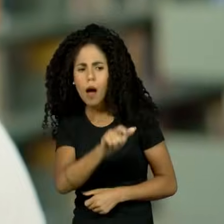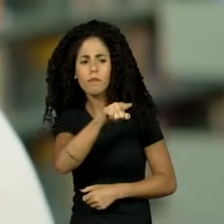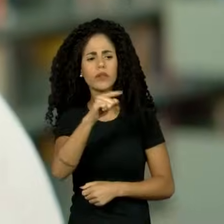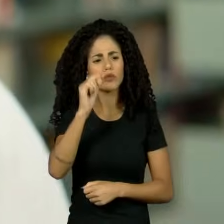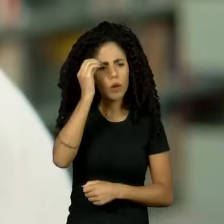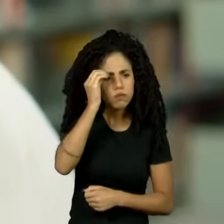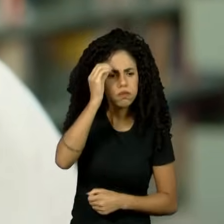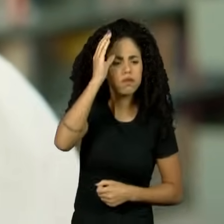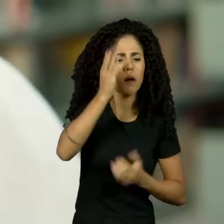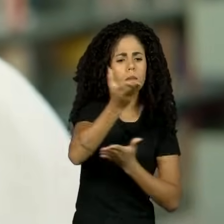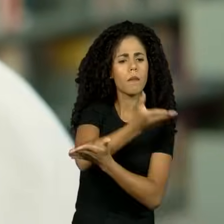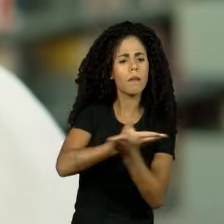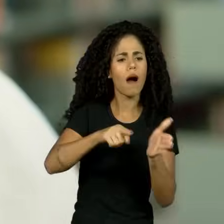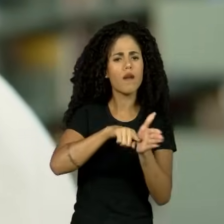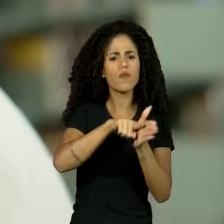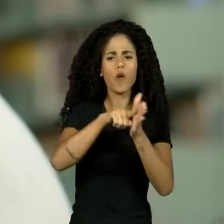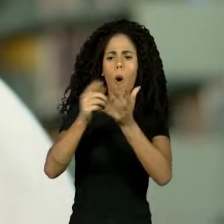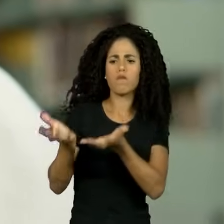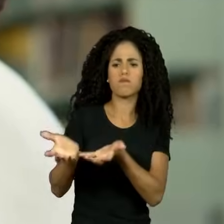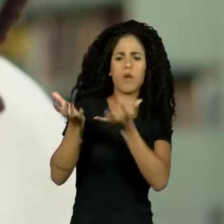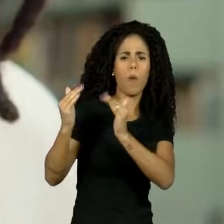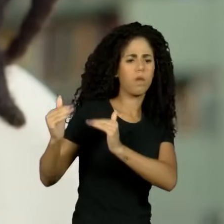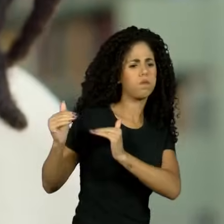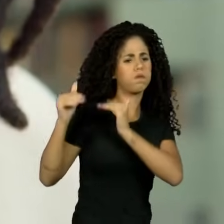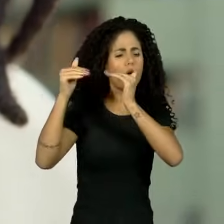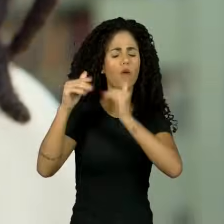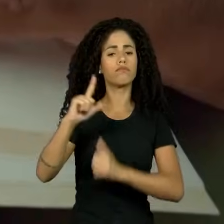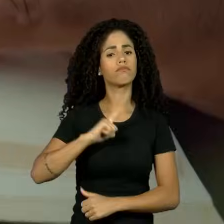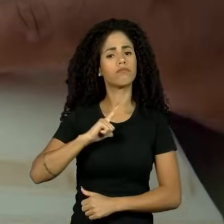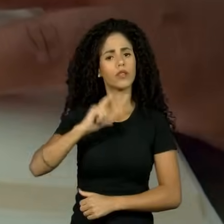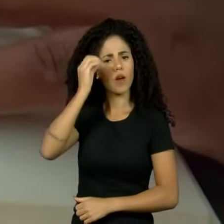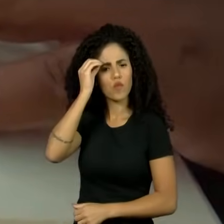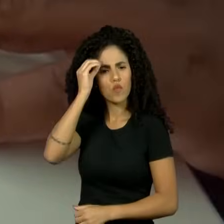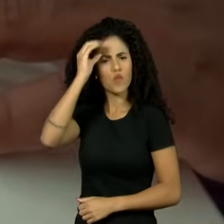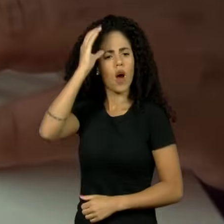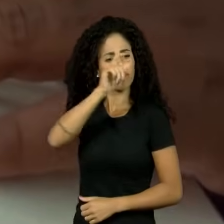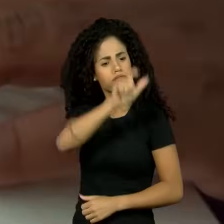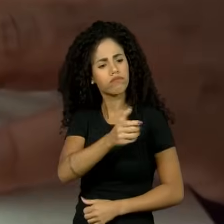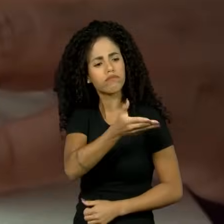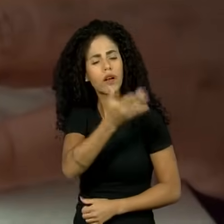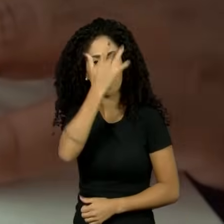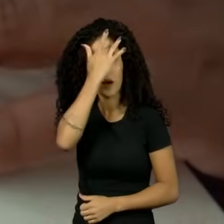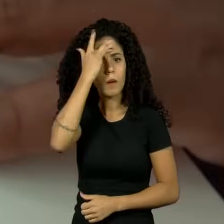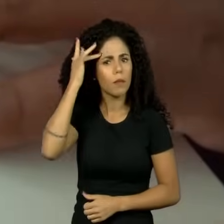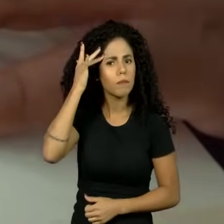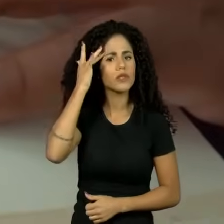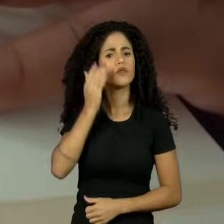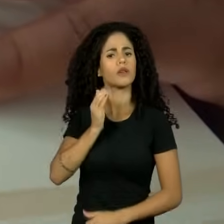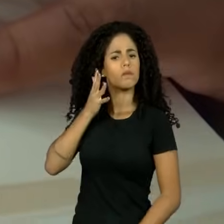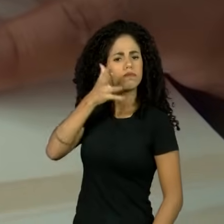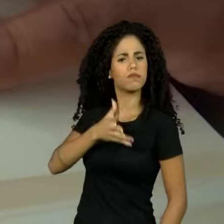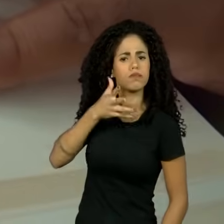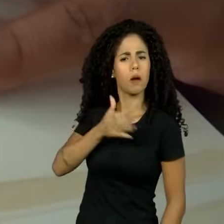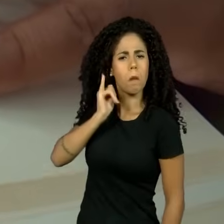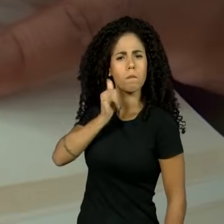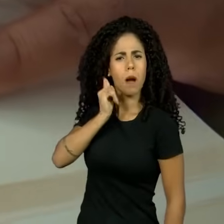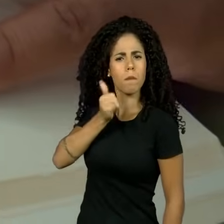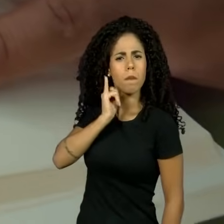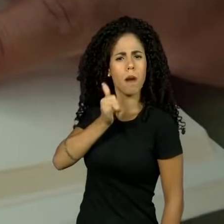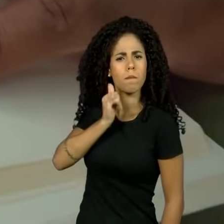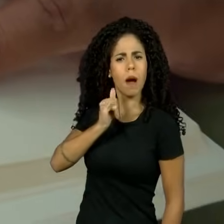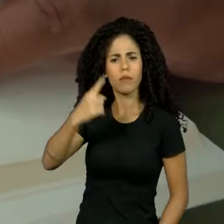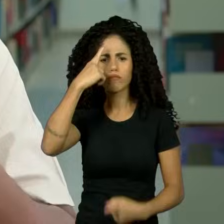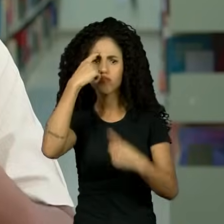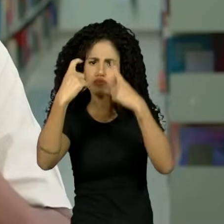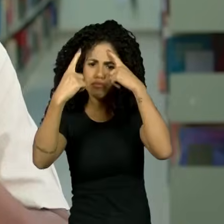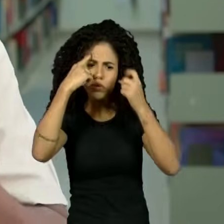espécie de autoridade cultural. Ou seja, é aquele que, mobilizando discursos e mobilizando